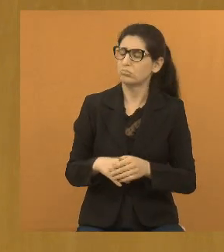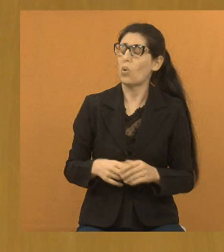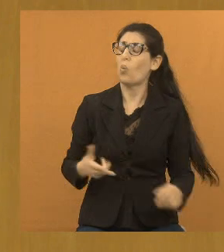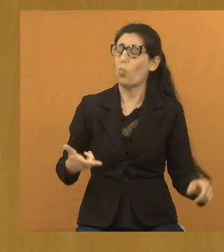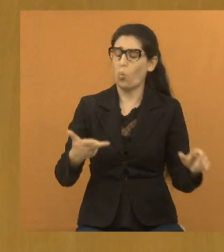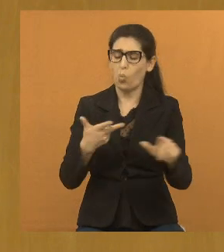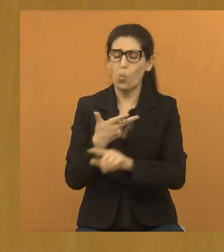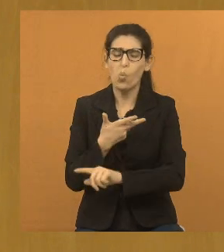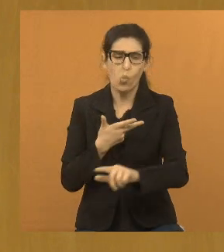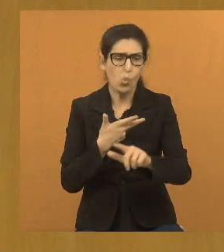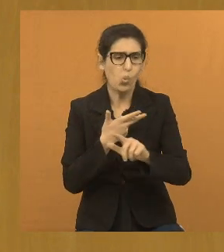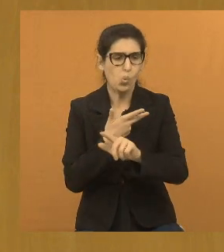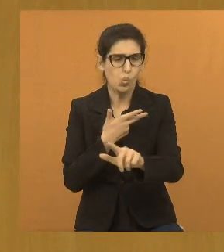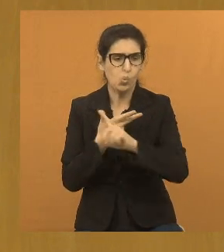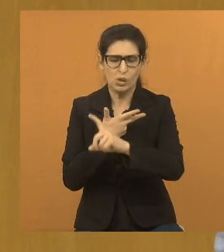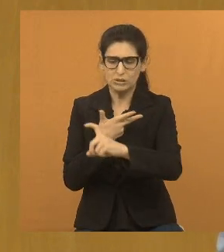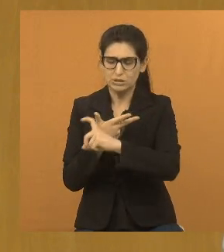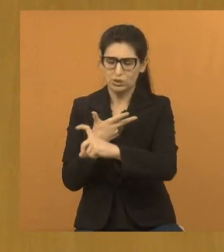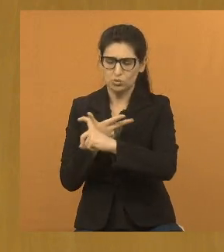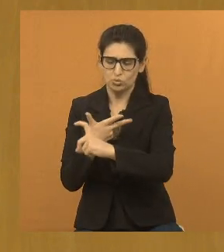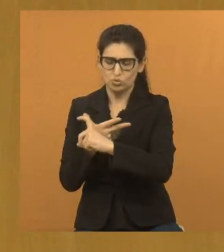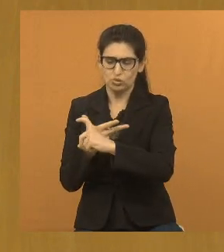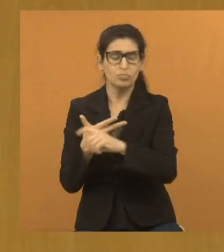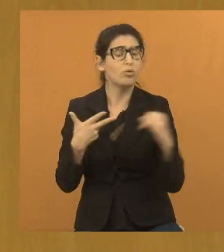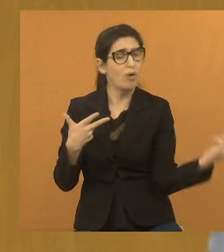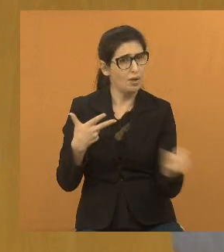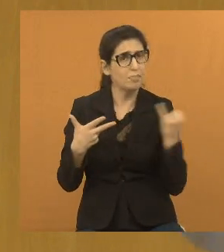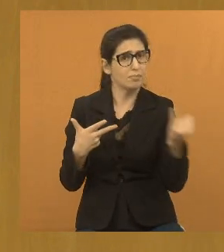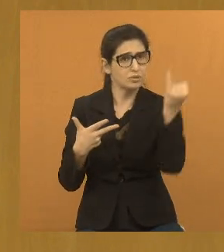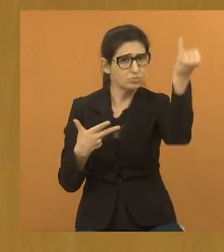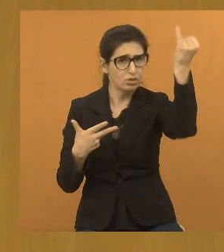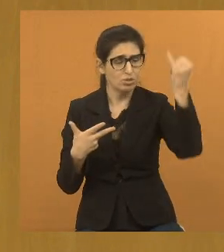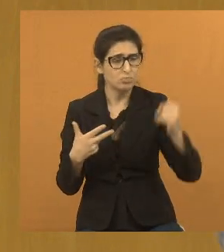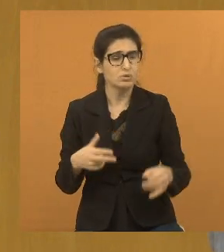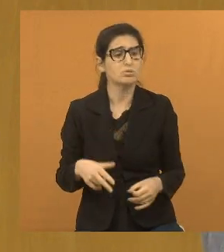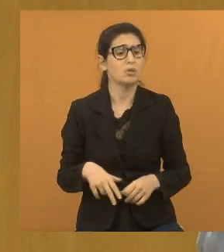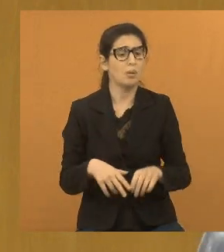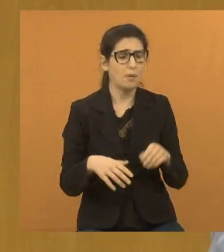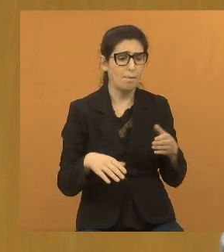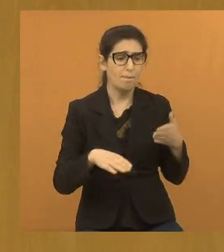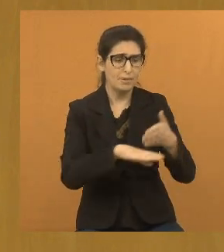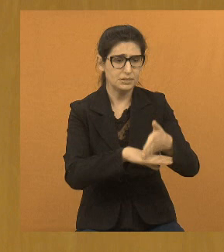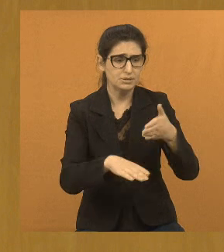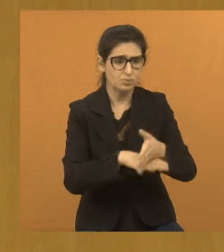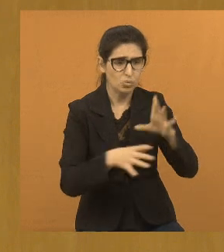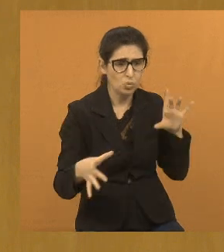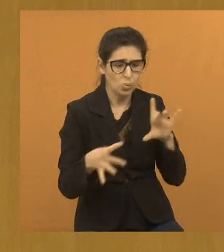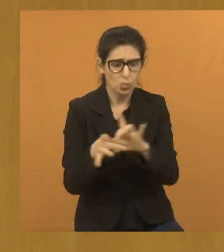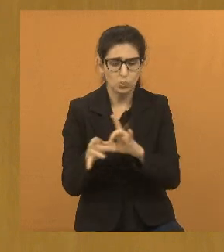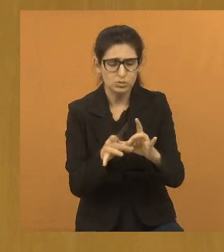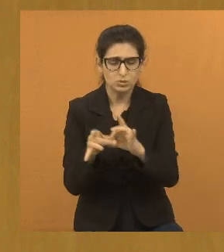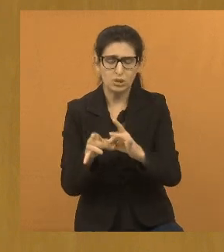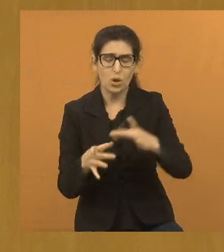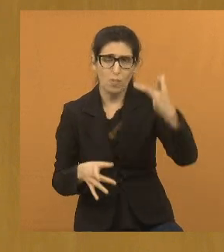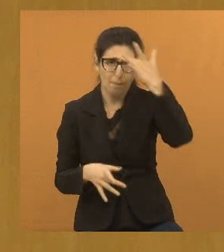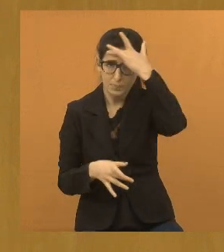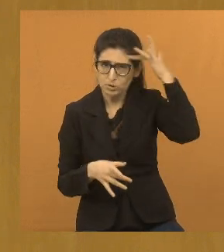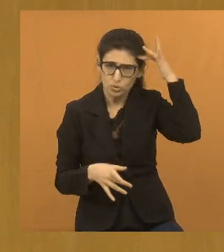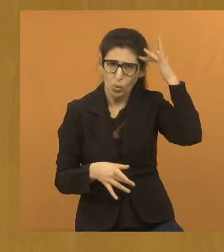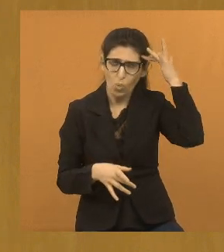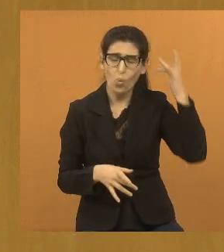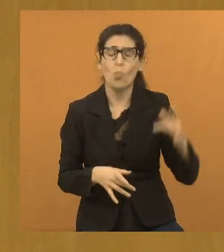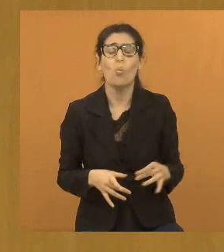muito importante que tanto o executivo como com a participação da população